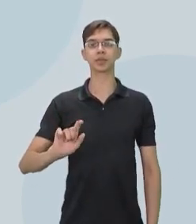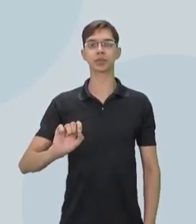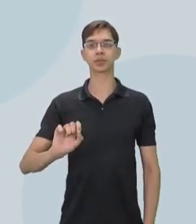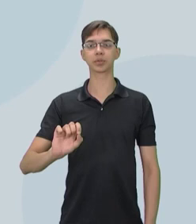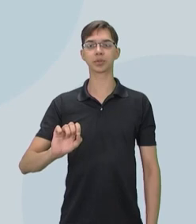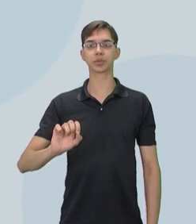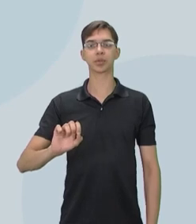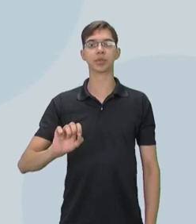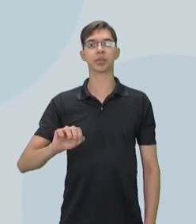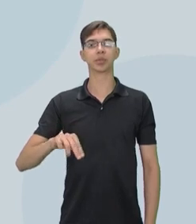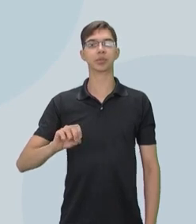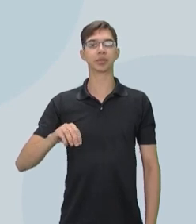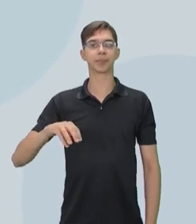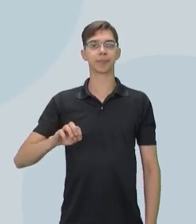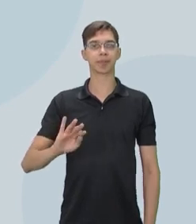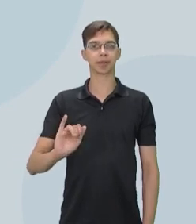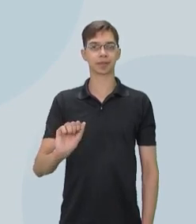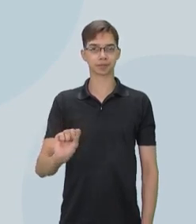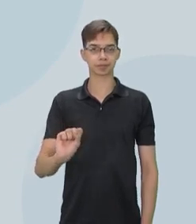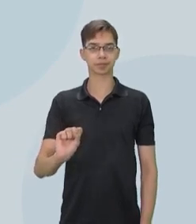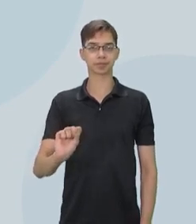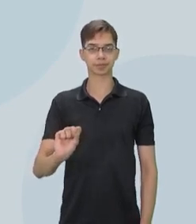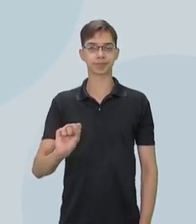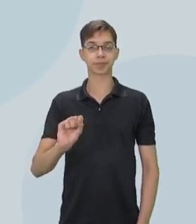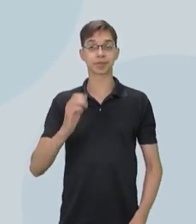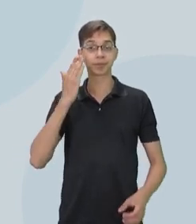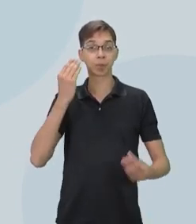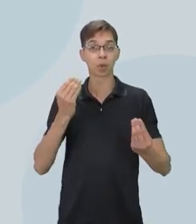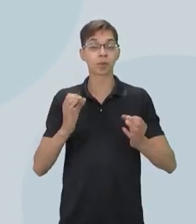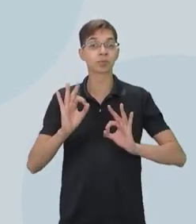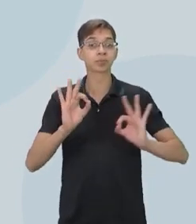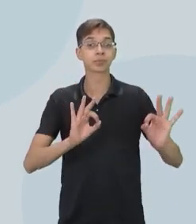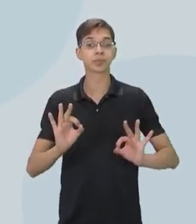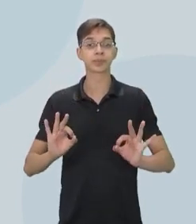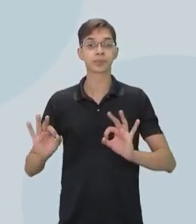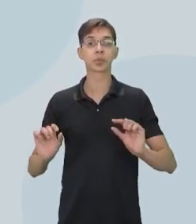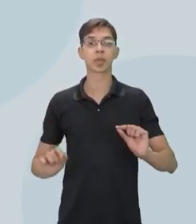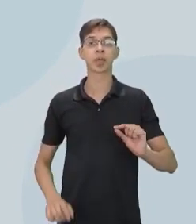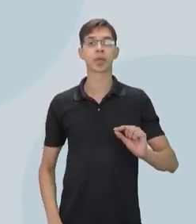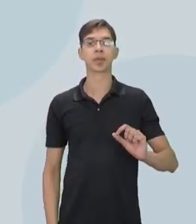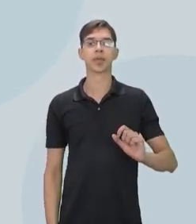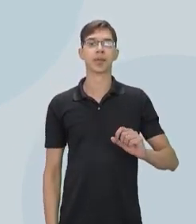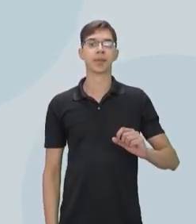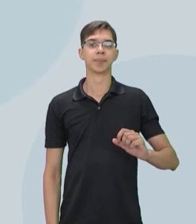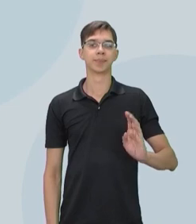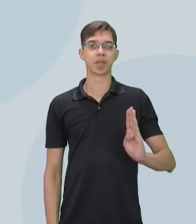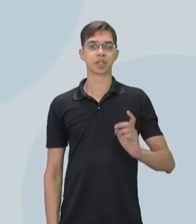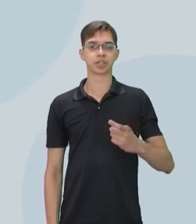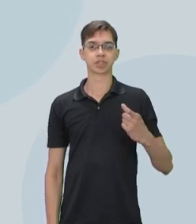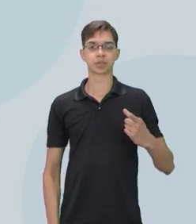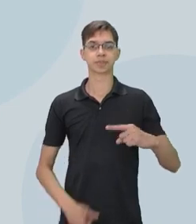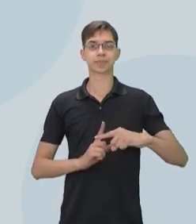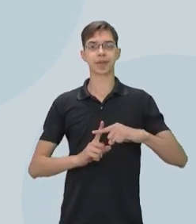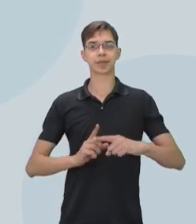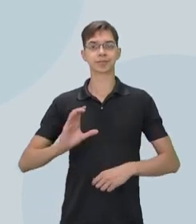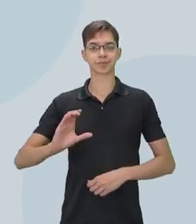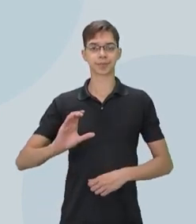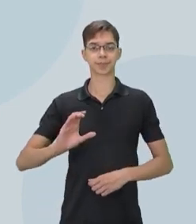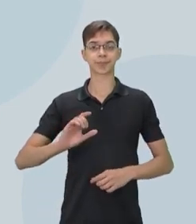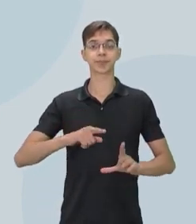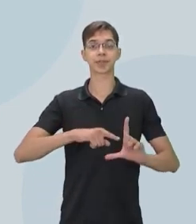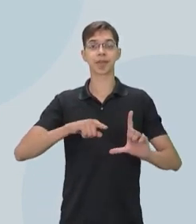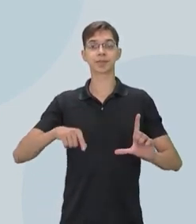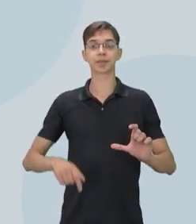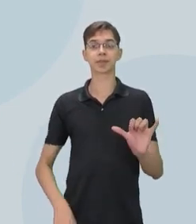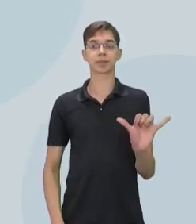x igual a vezes seno de bx mais c, a partir do gráfico de y igual a seno